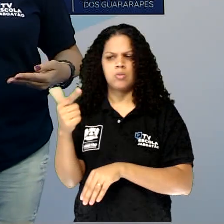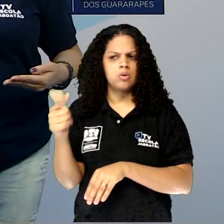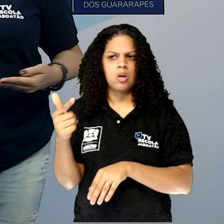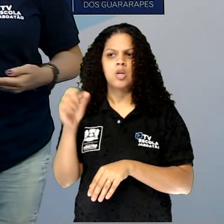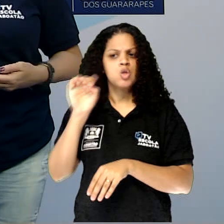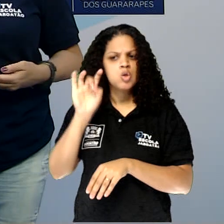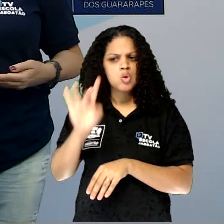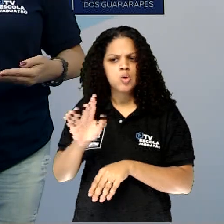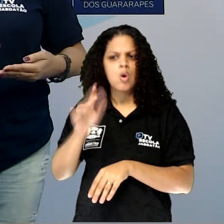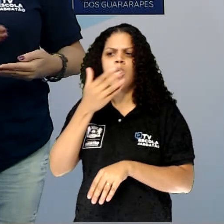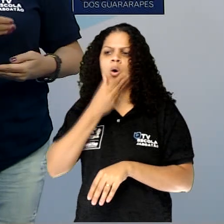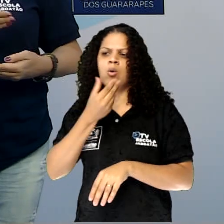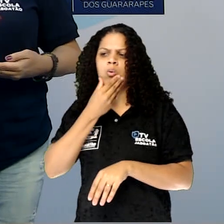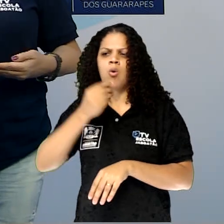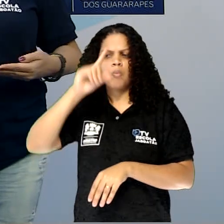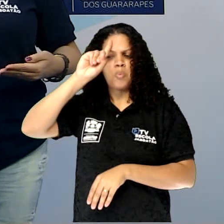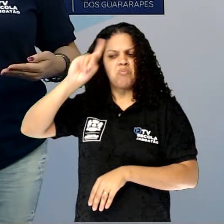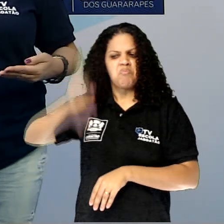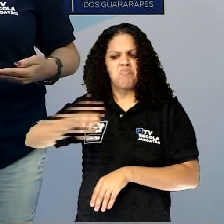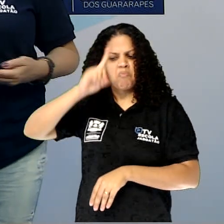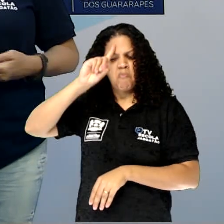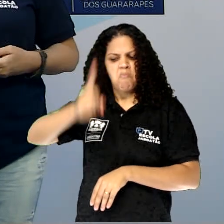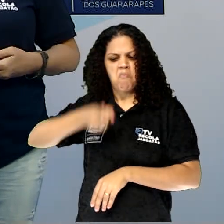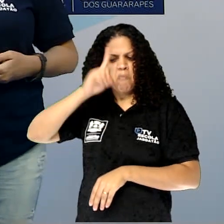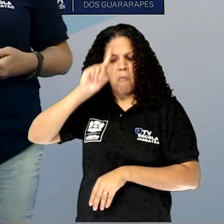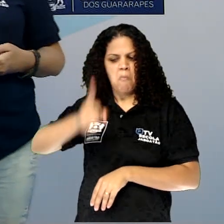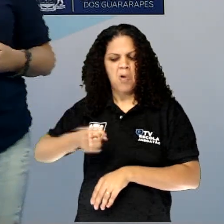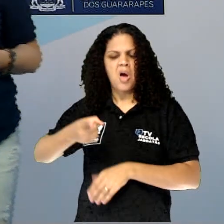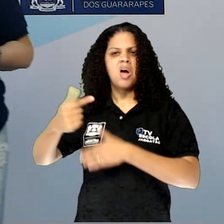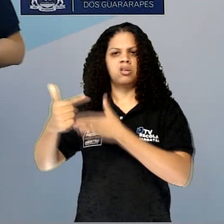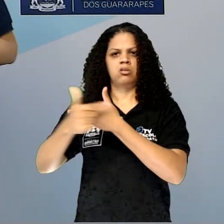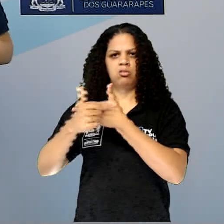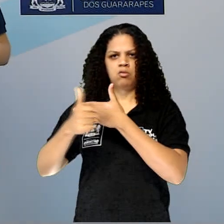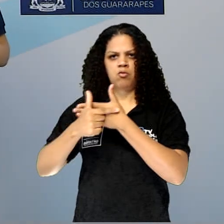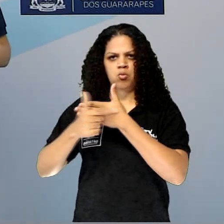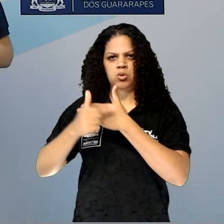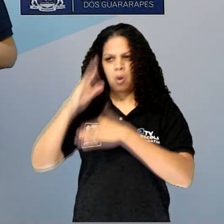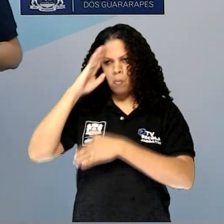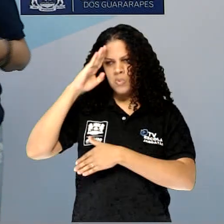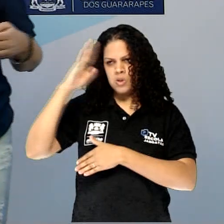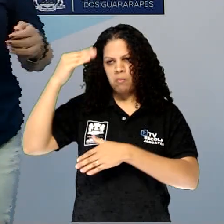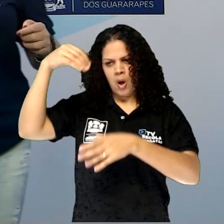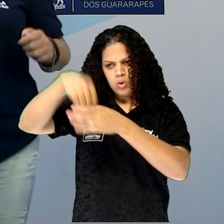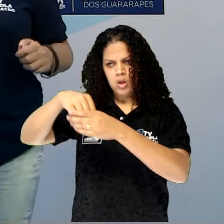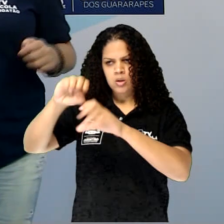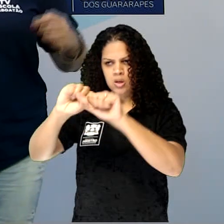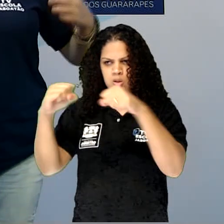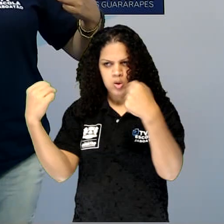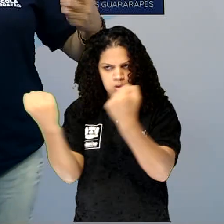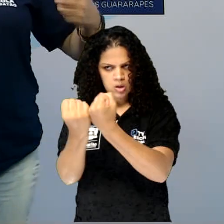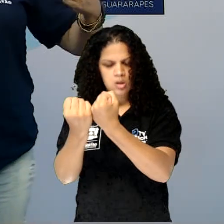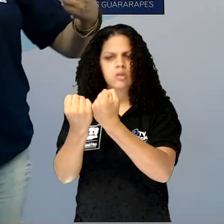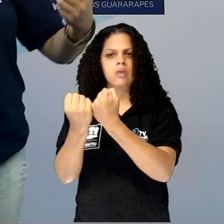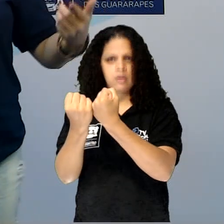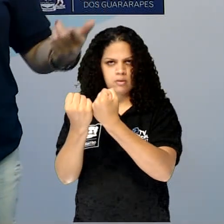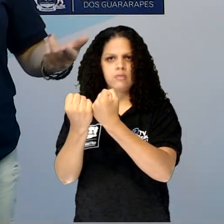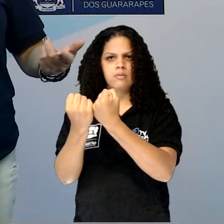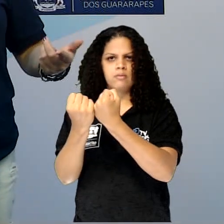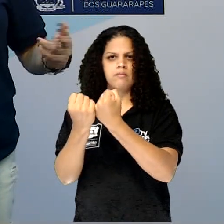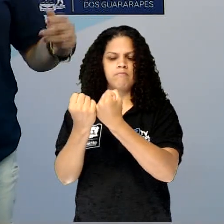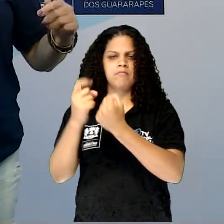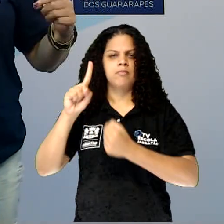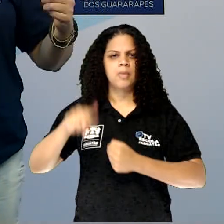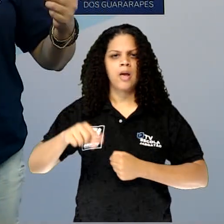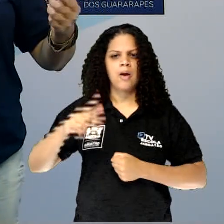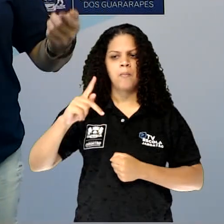ocupam as principais posições dentro dessa sociedade. É isso que nós chamamos